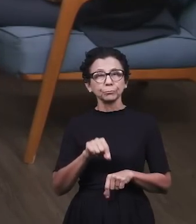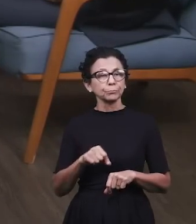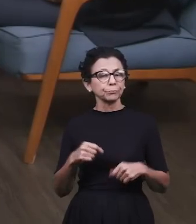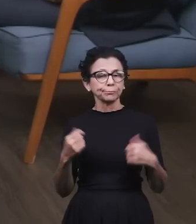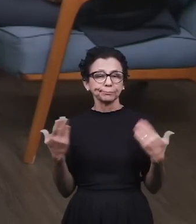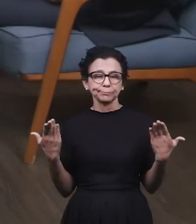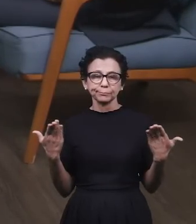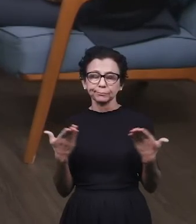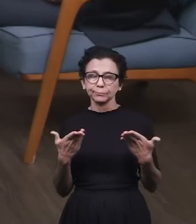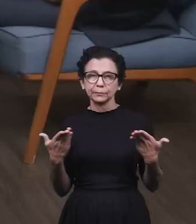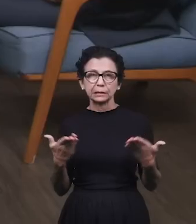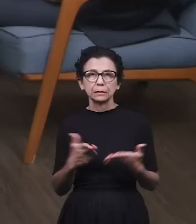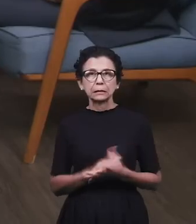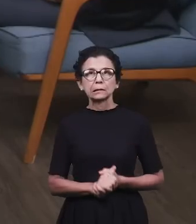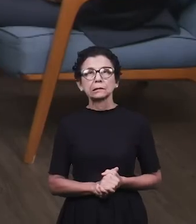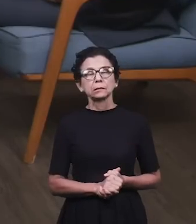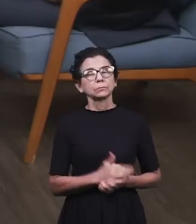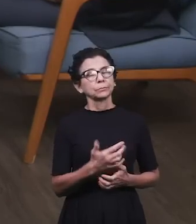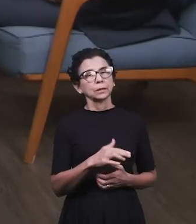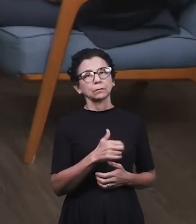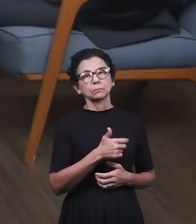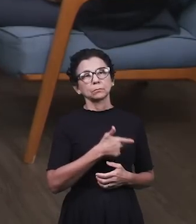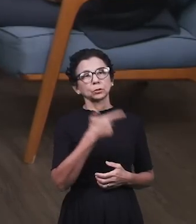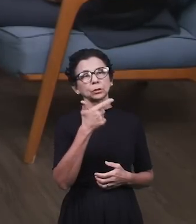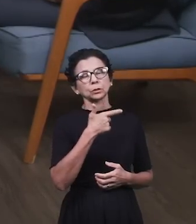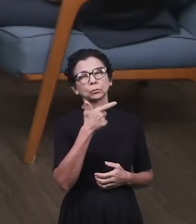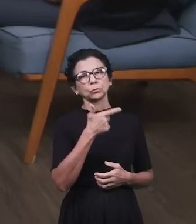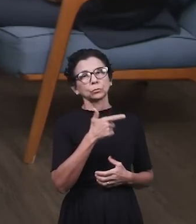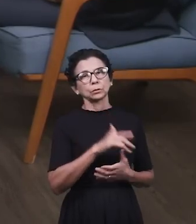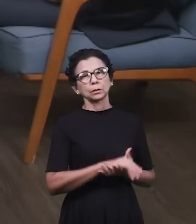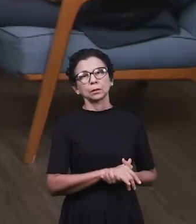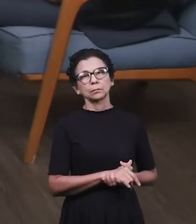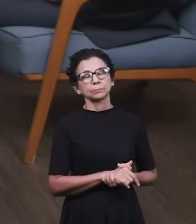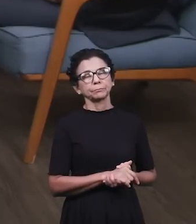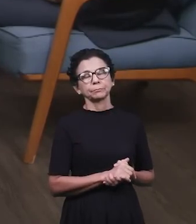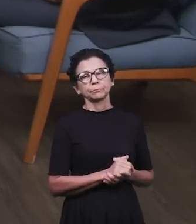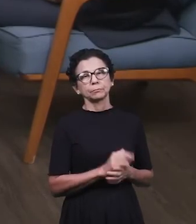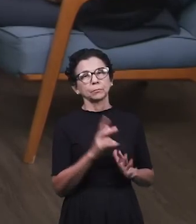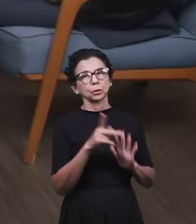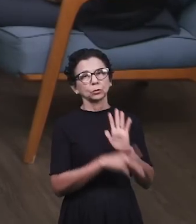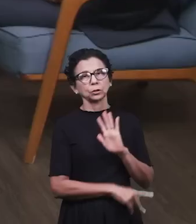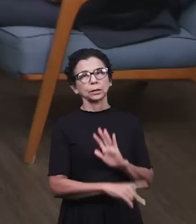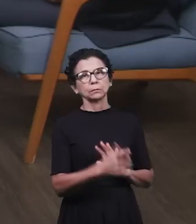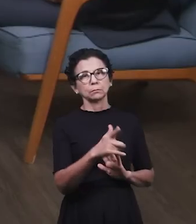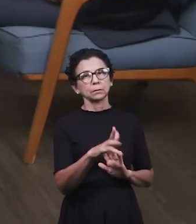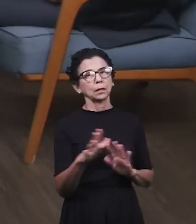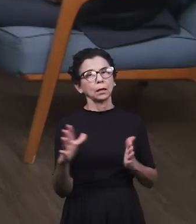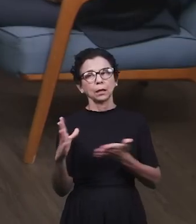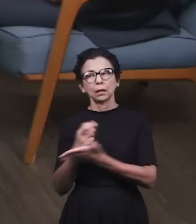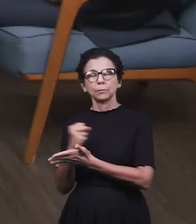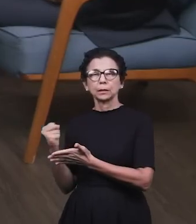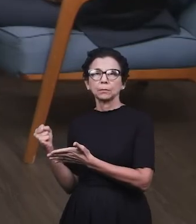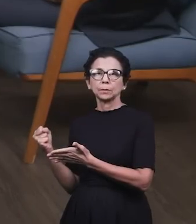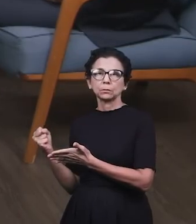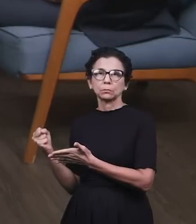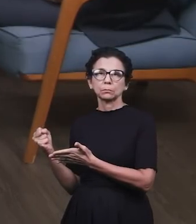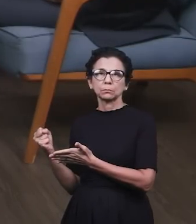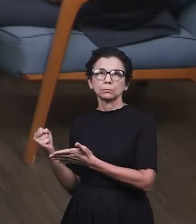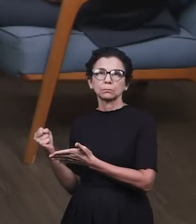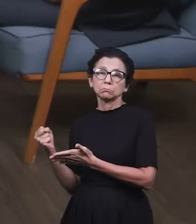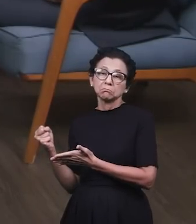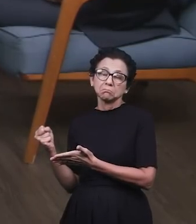Não tem segunda opção, não tem segunda alternativa. O momento é decisivo. Arrebatamento foi a expressão que você